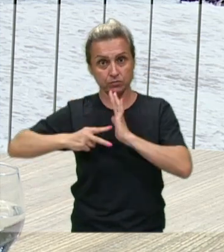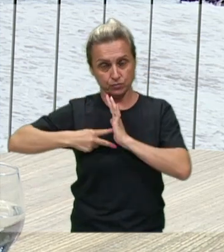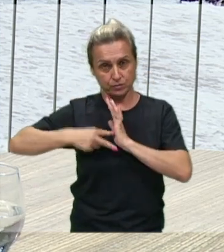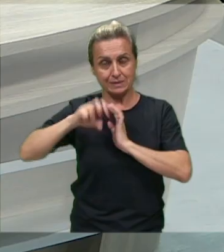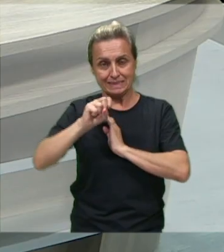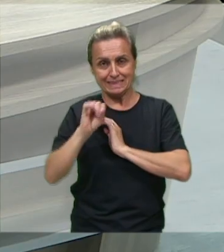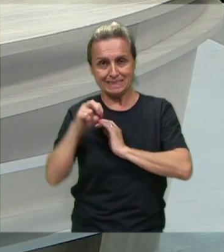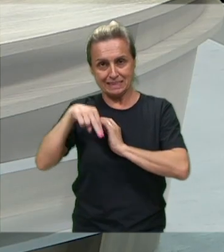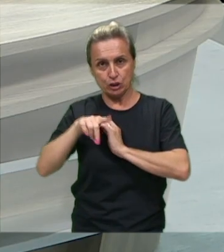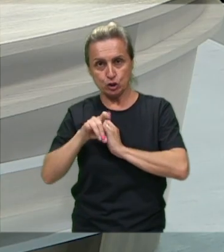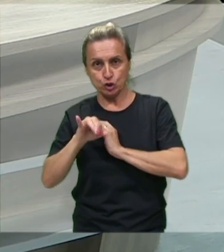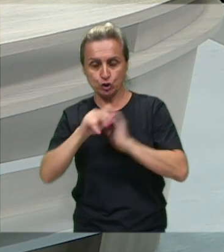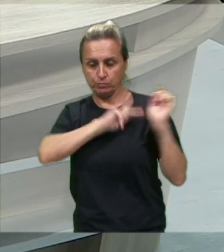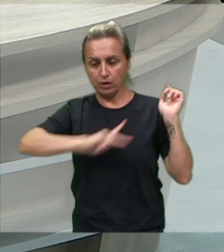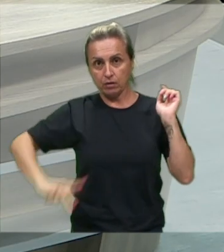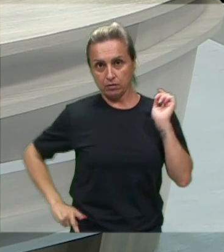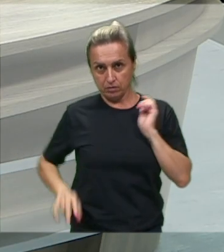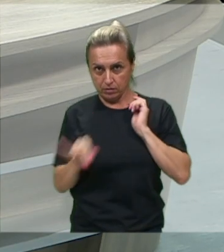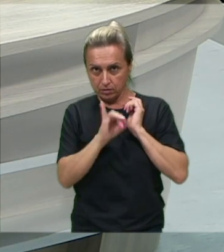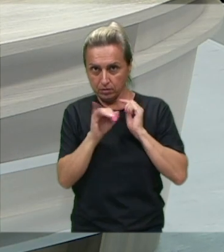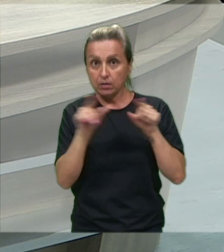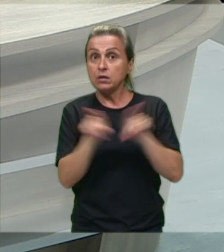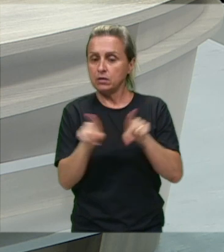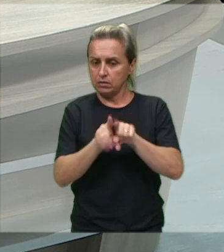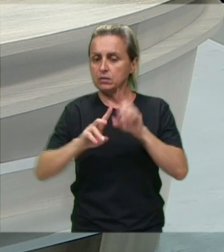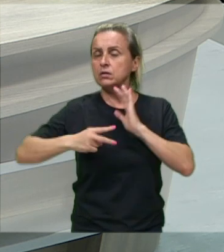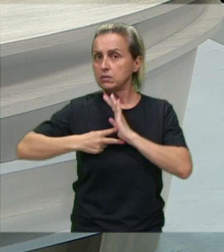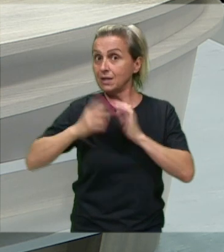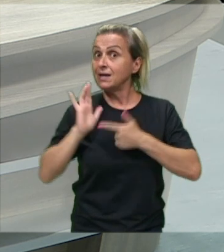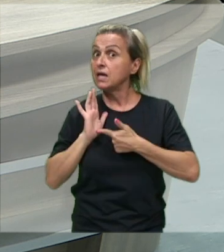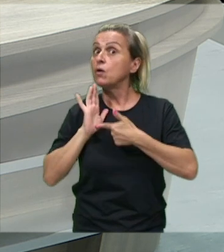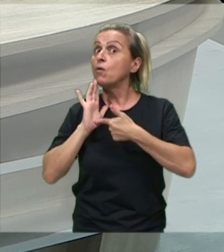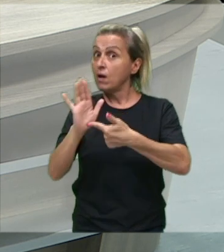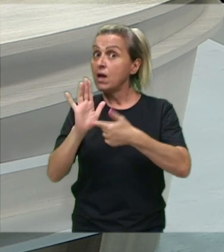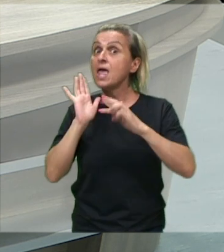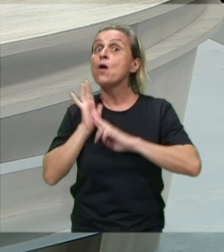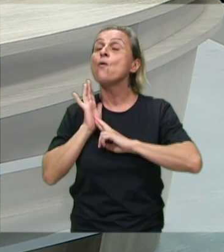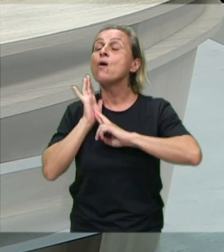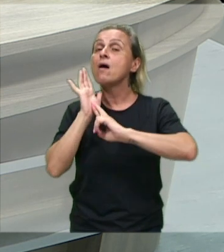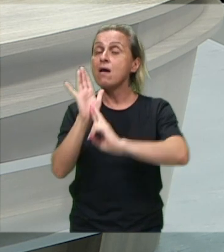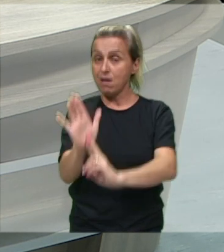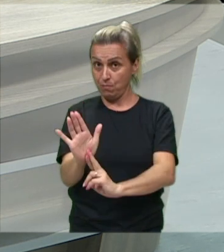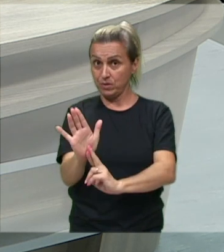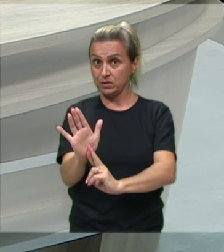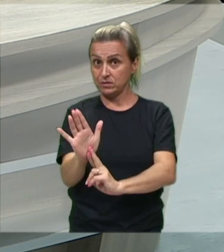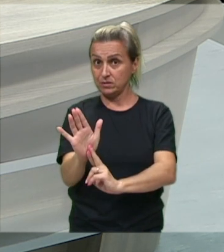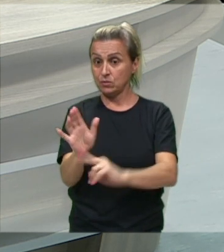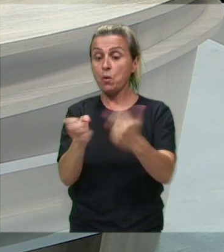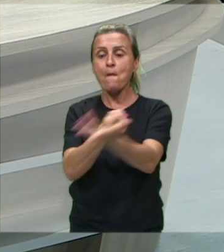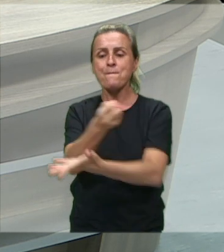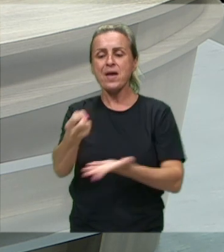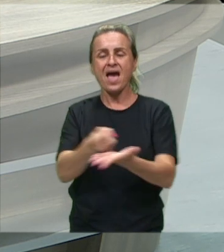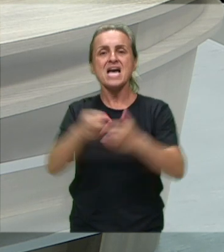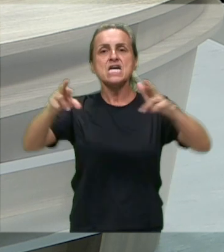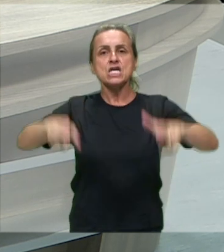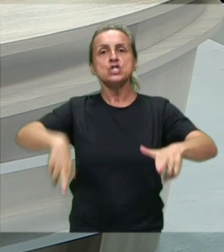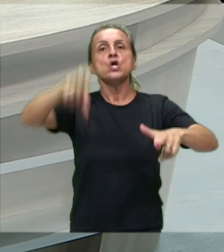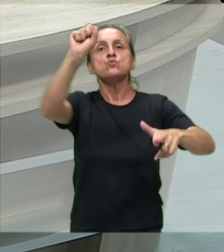eu como presidente de Itajaí também, no nosso sindicato, eu represento basicamente a região Sudeste e